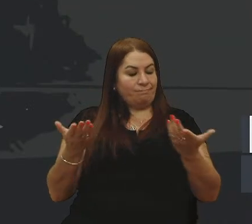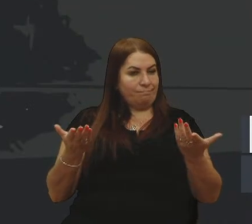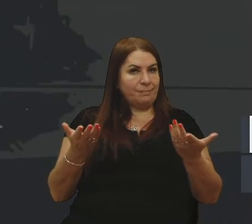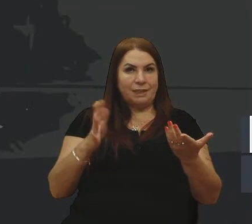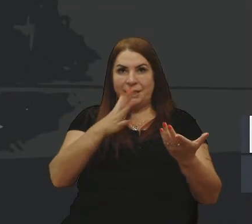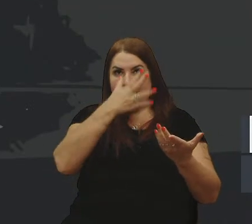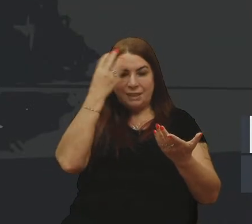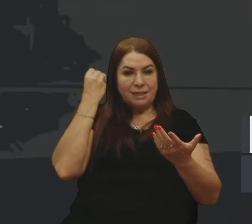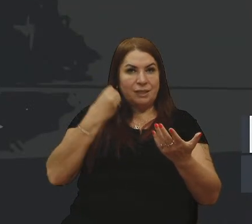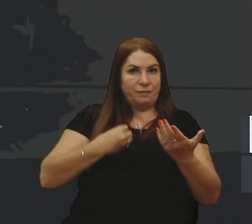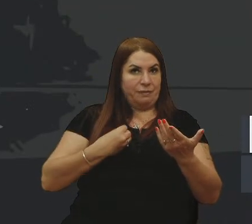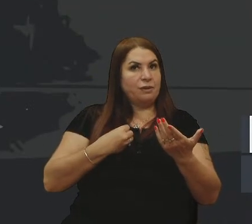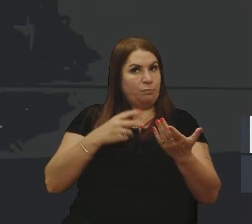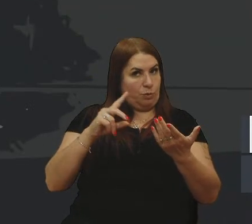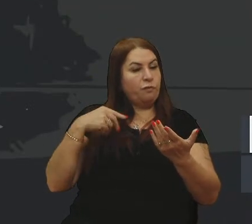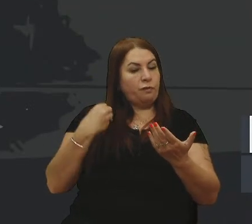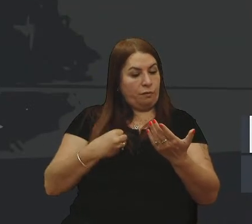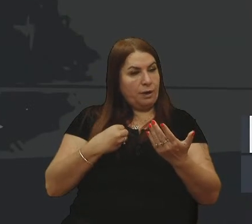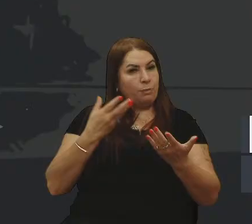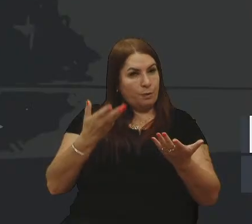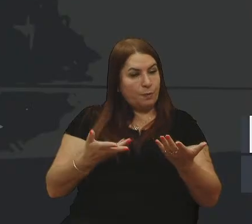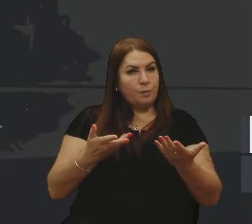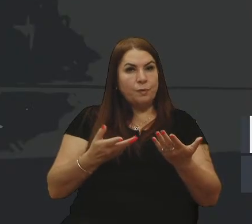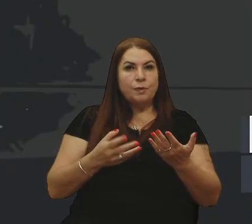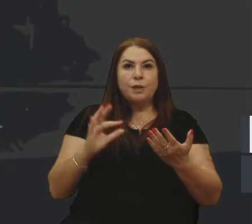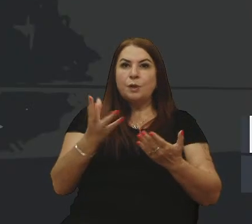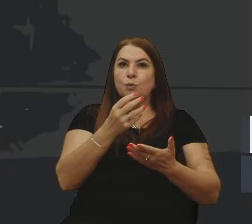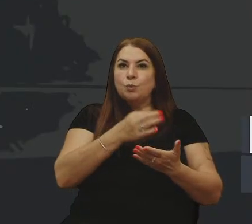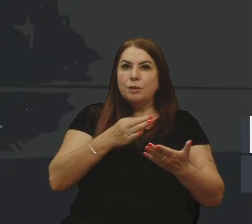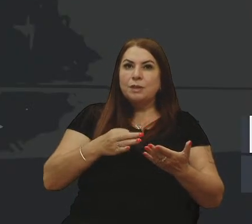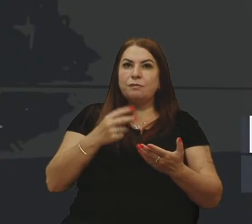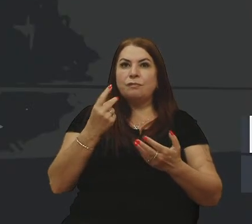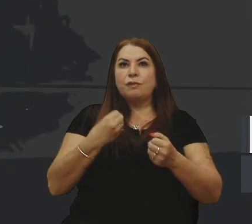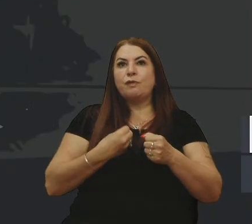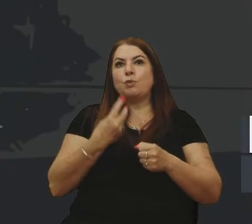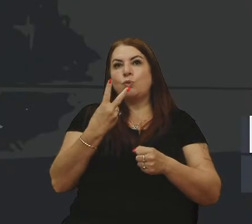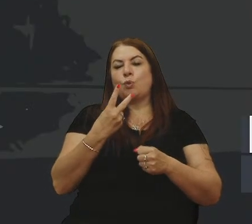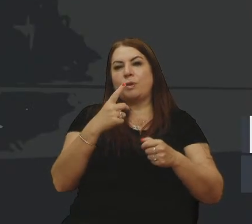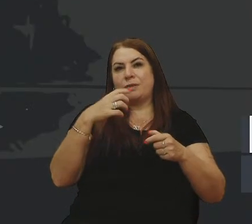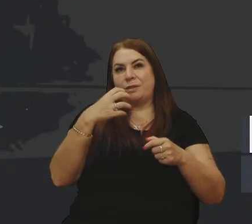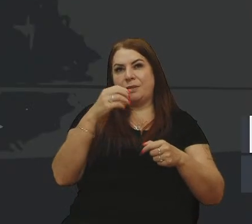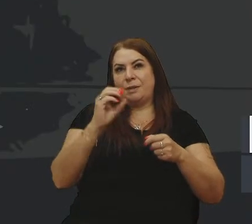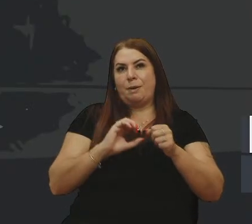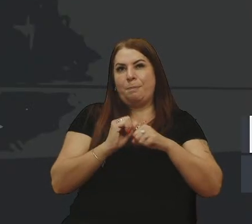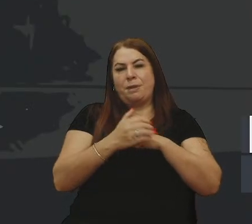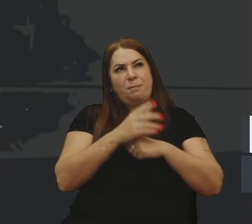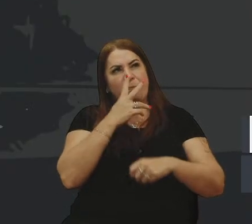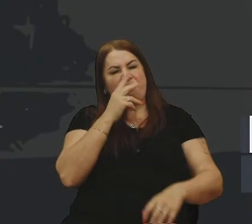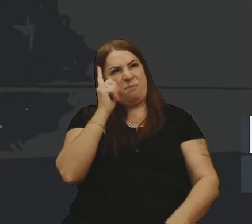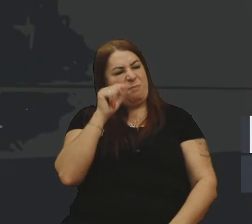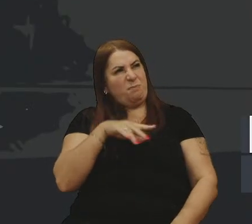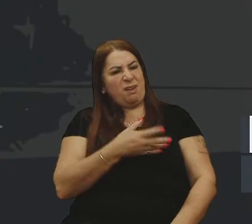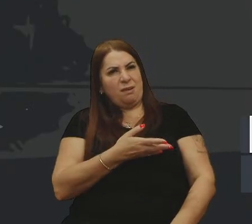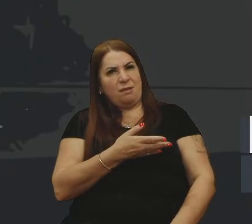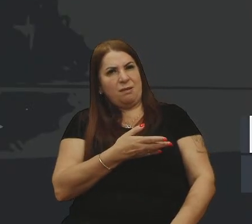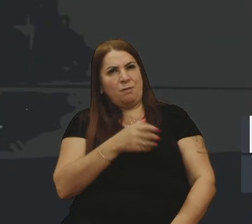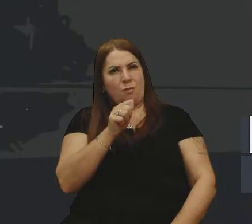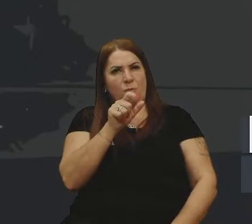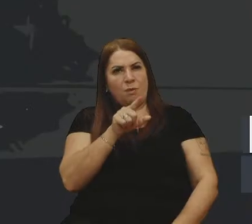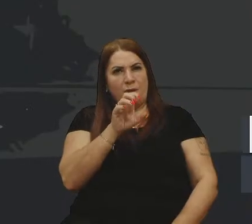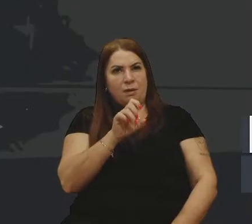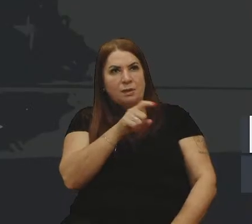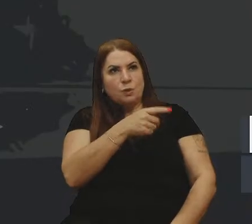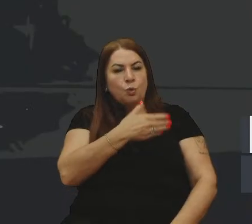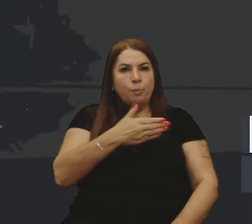esquece que viveu isso, mas a gente viveu. E a Tudo em Grãos viveu 2 pandemias. Porque vocês devem estar se pensando assim, peraí, o Alex começou